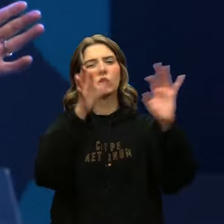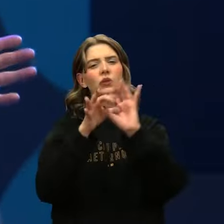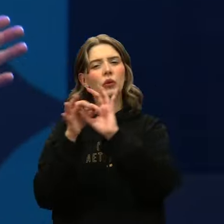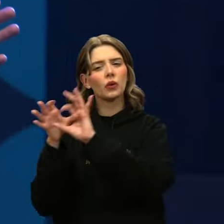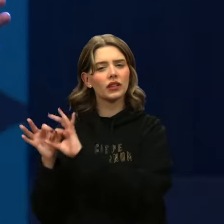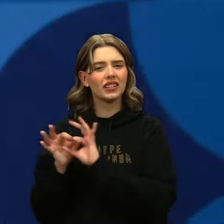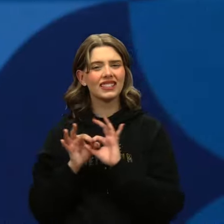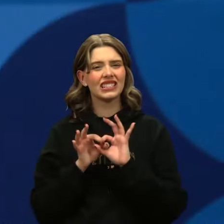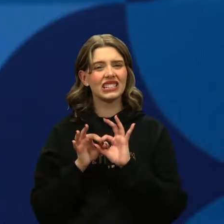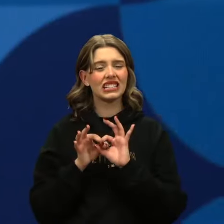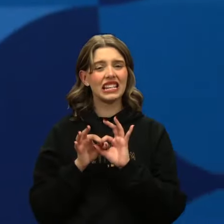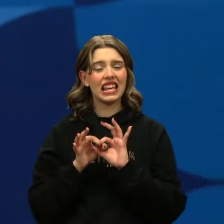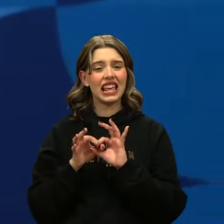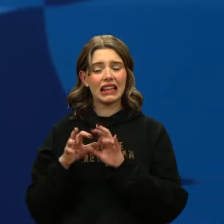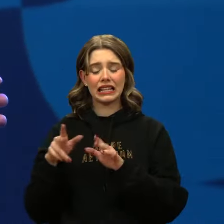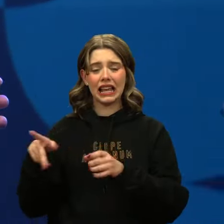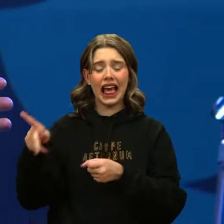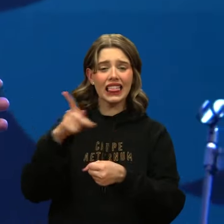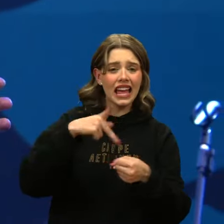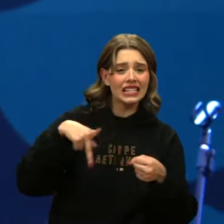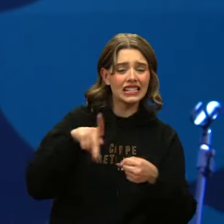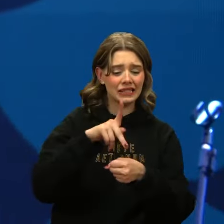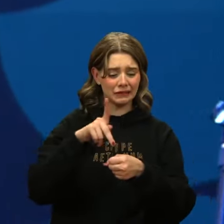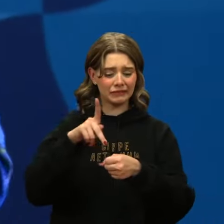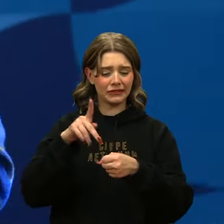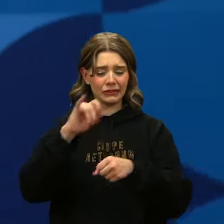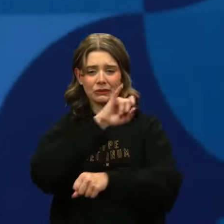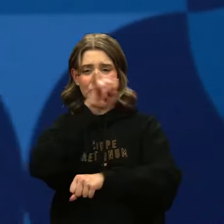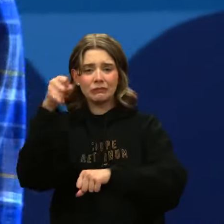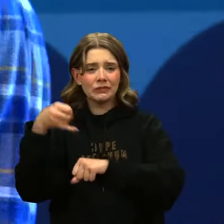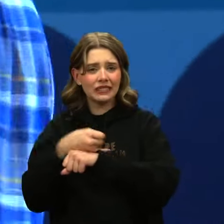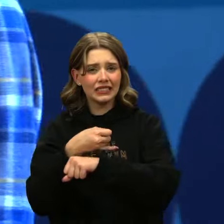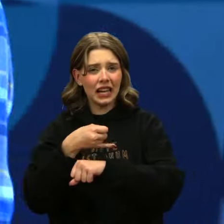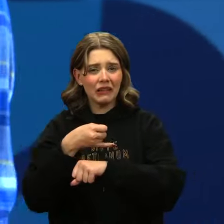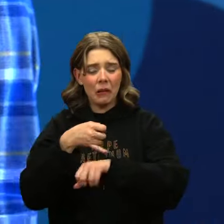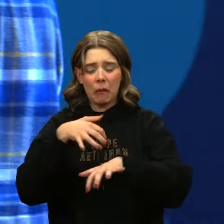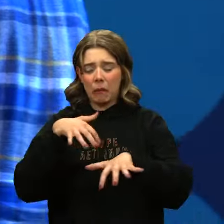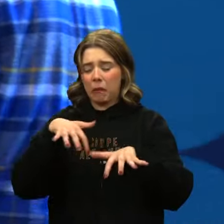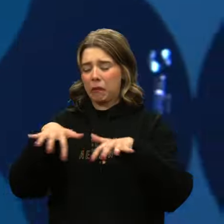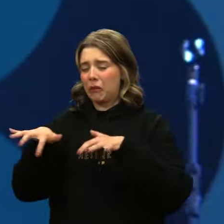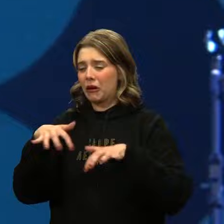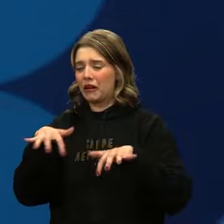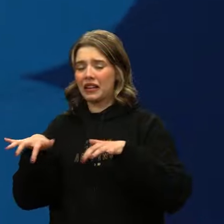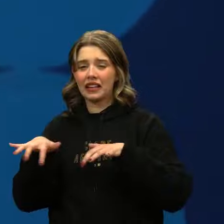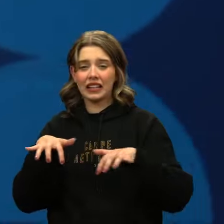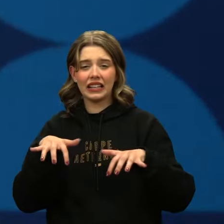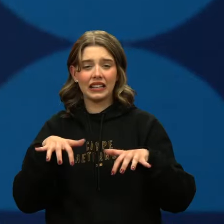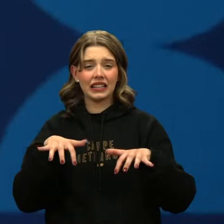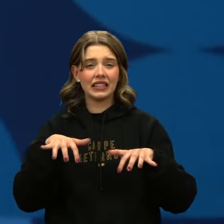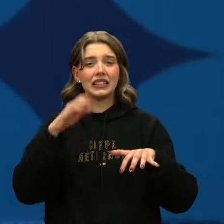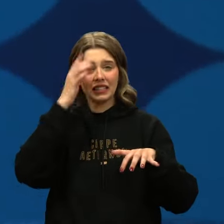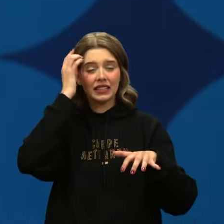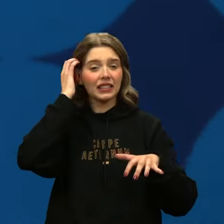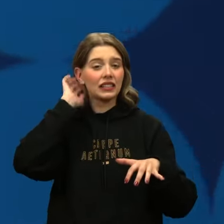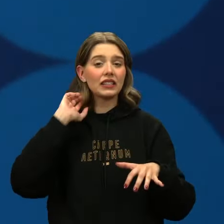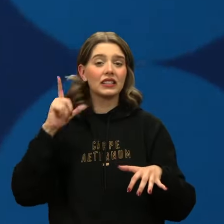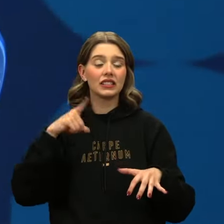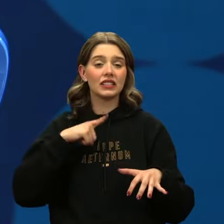Judá estava abalada. E 500 anos antes de Jesus, Judá estava ameaçado por